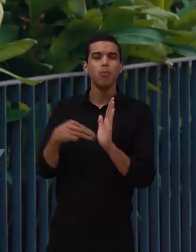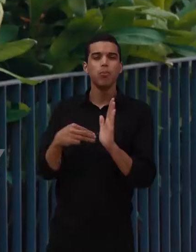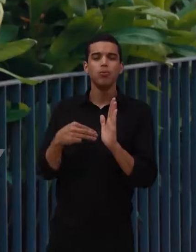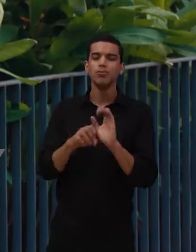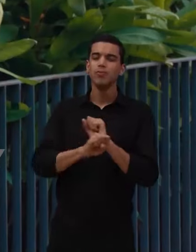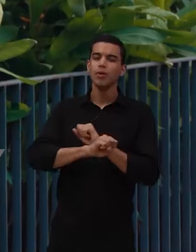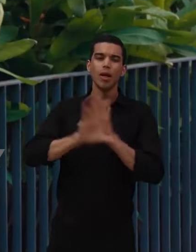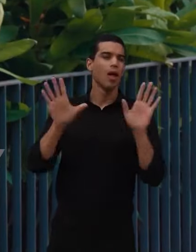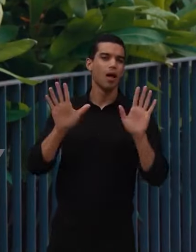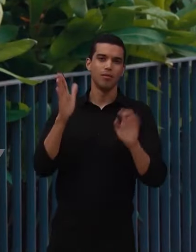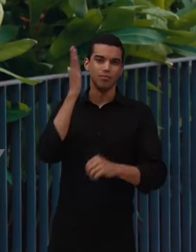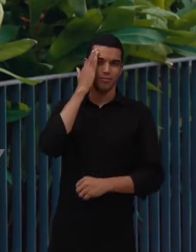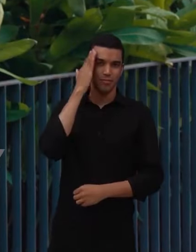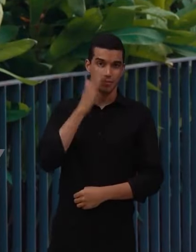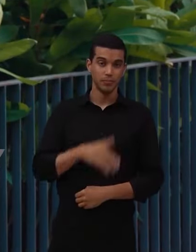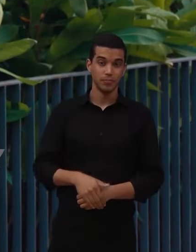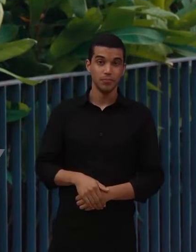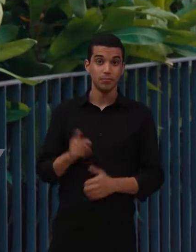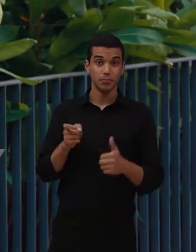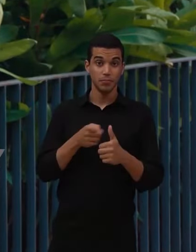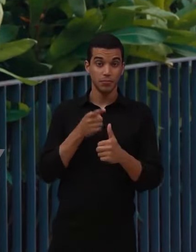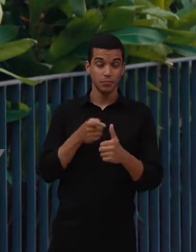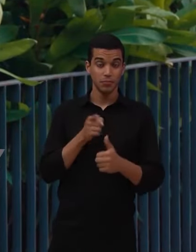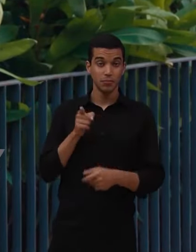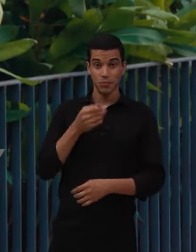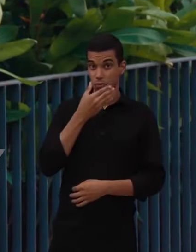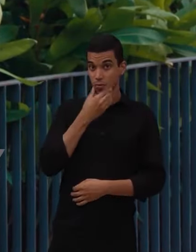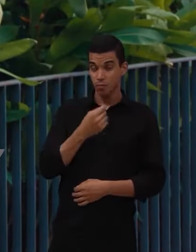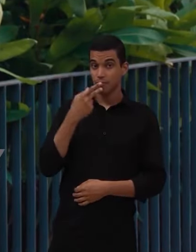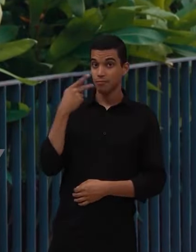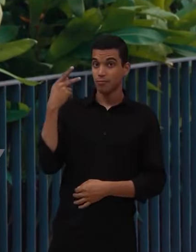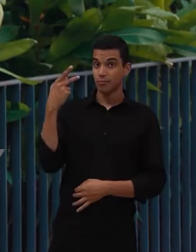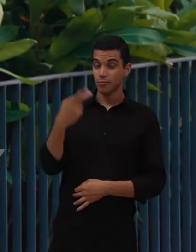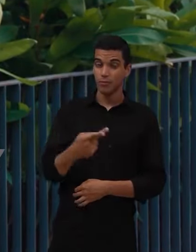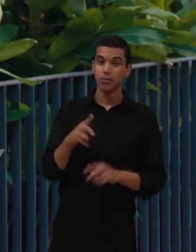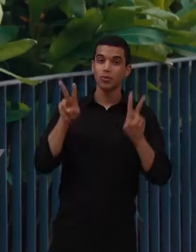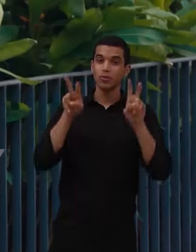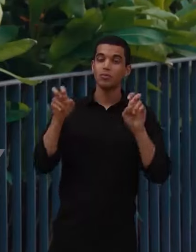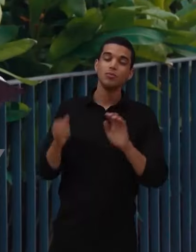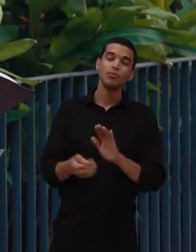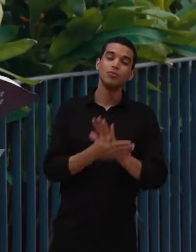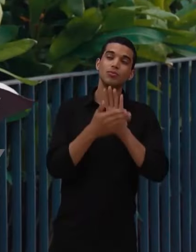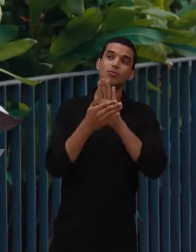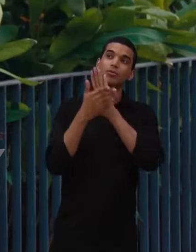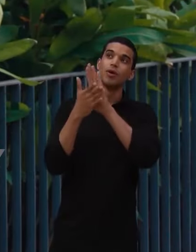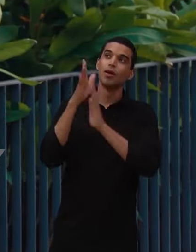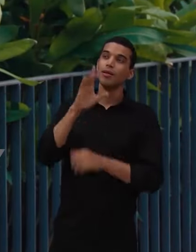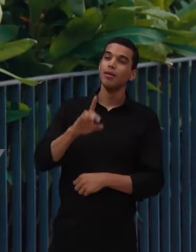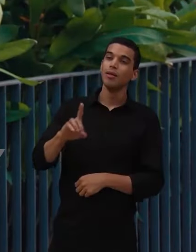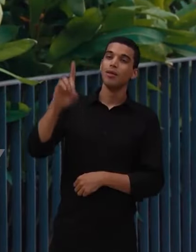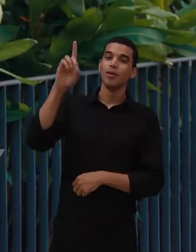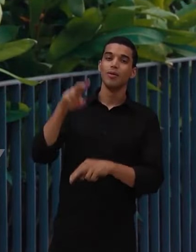razão muito clara. Primeiro, ele vai fazer menção ao louvor a